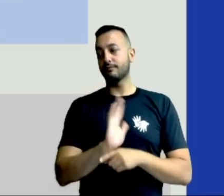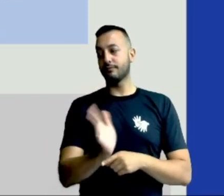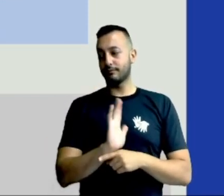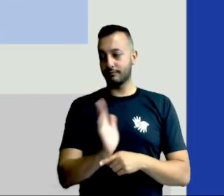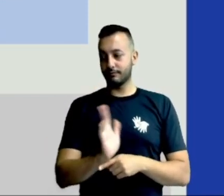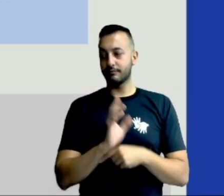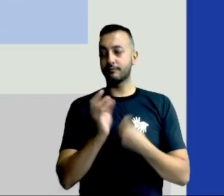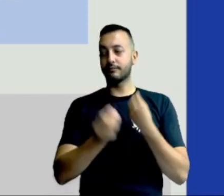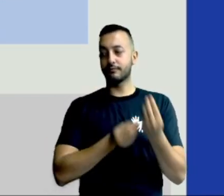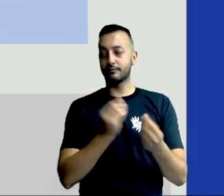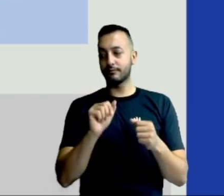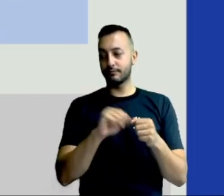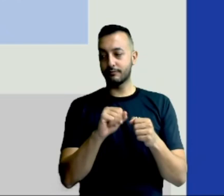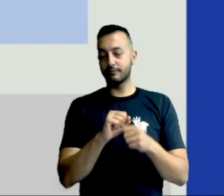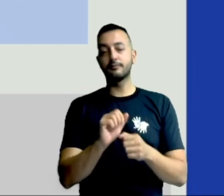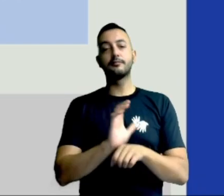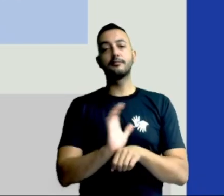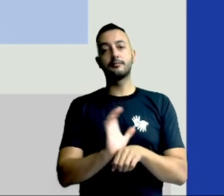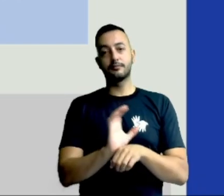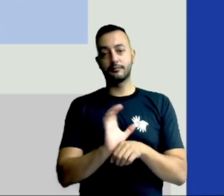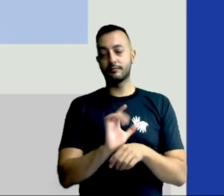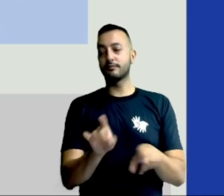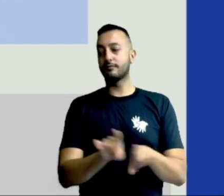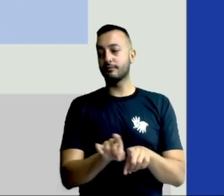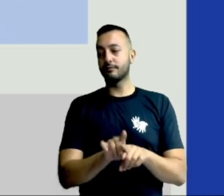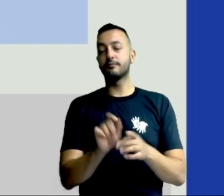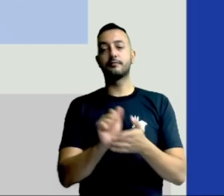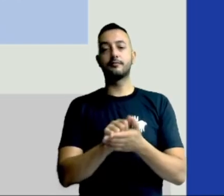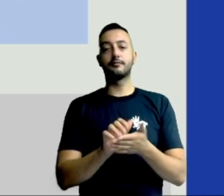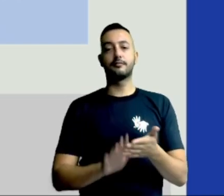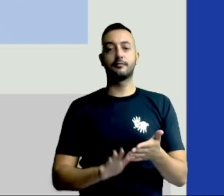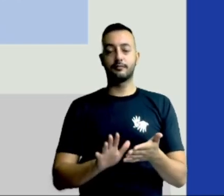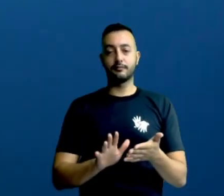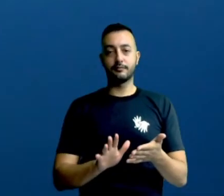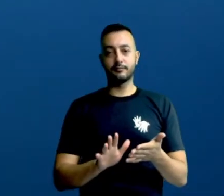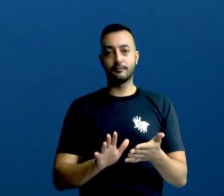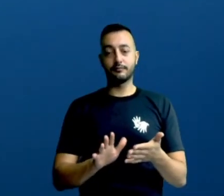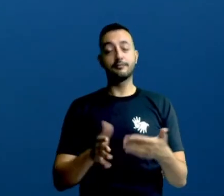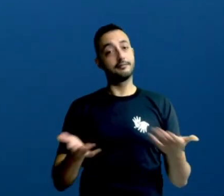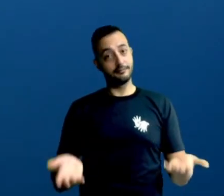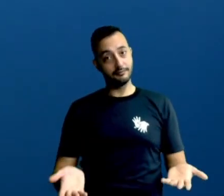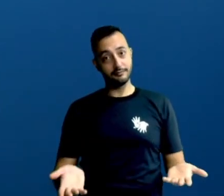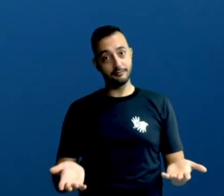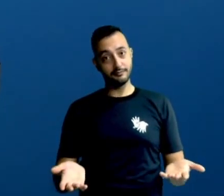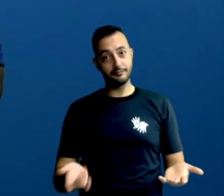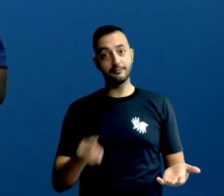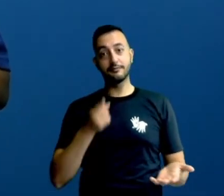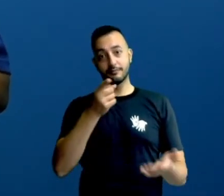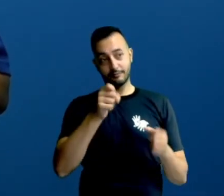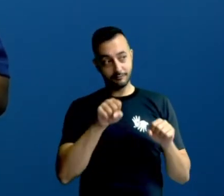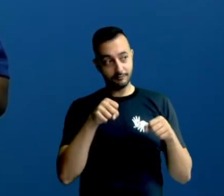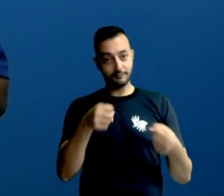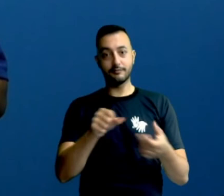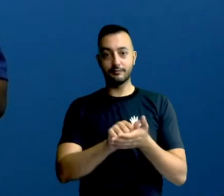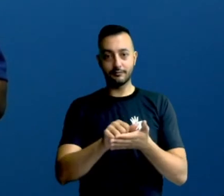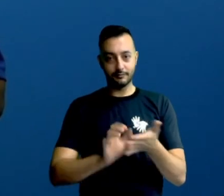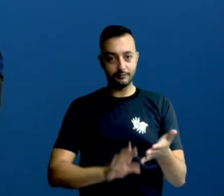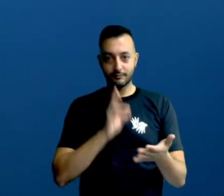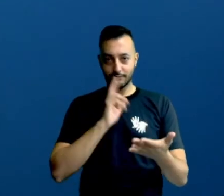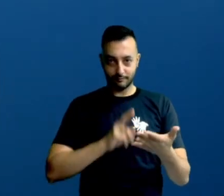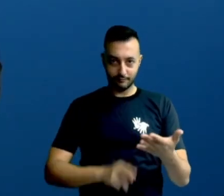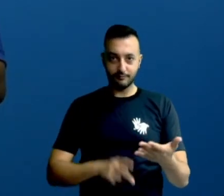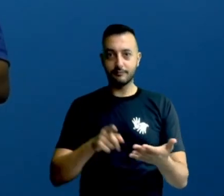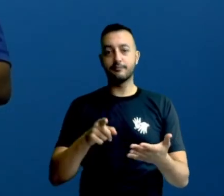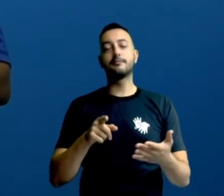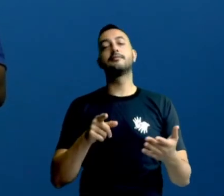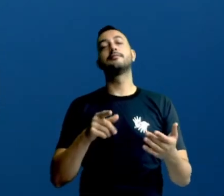vídeo sobre como se faz o cimento e tivemos as atividades. Não é isso? Não deixem de fazer as atividades, tá